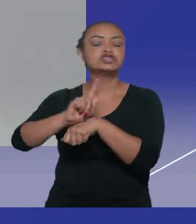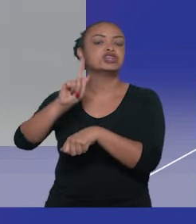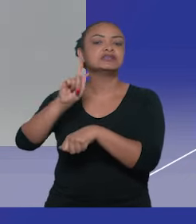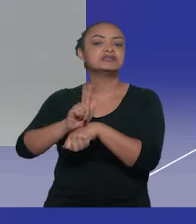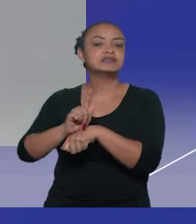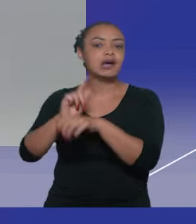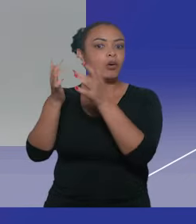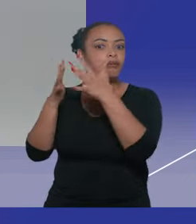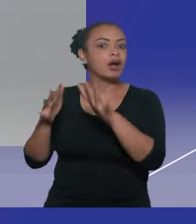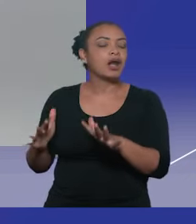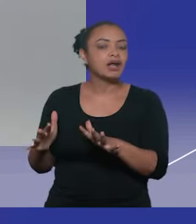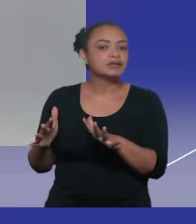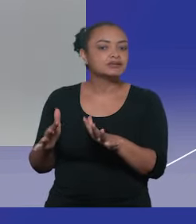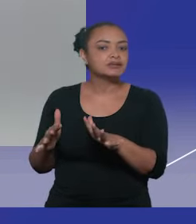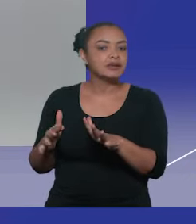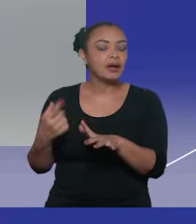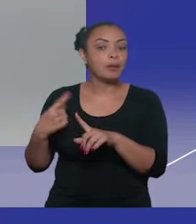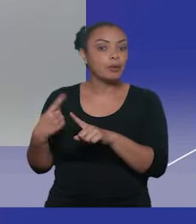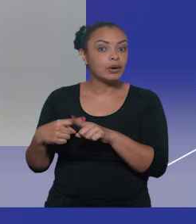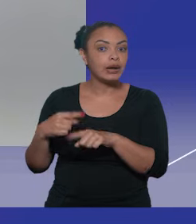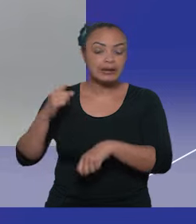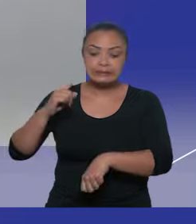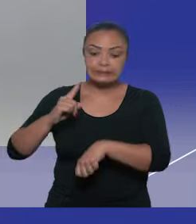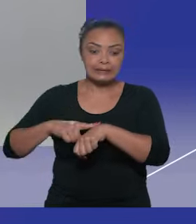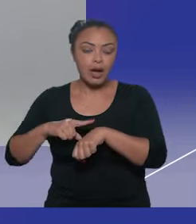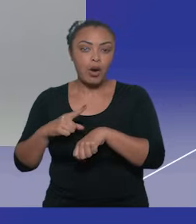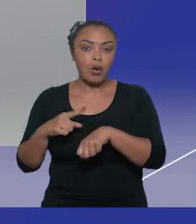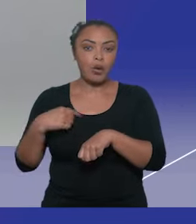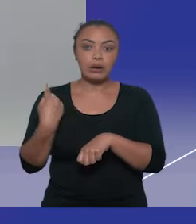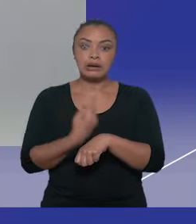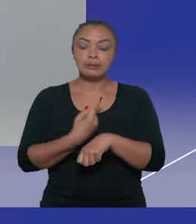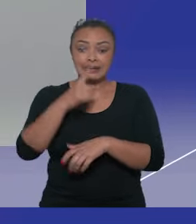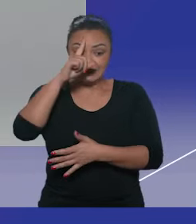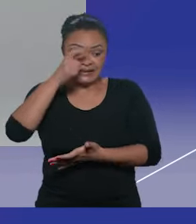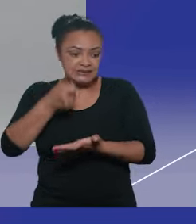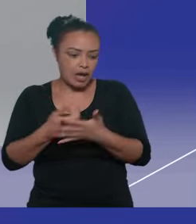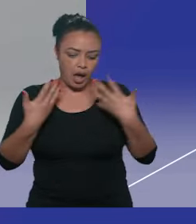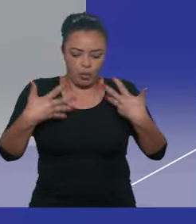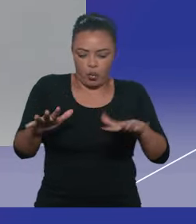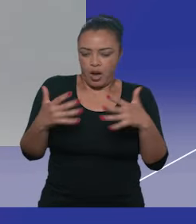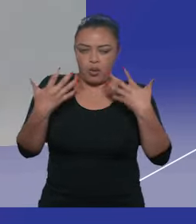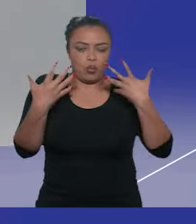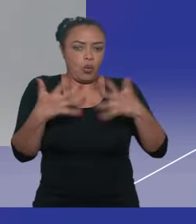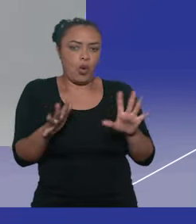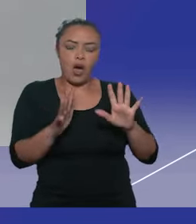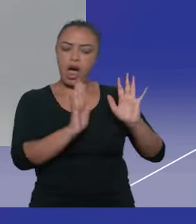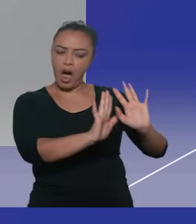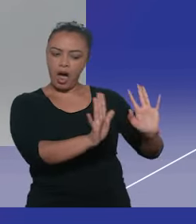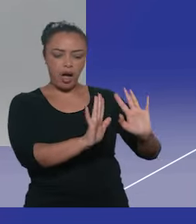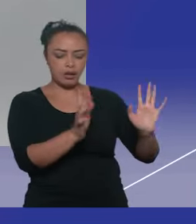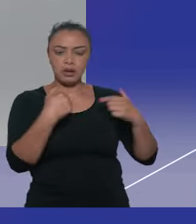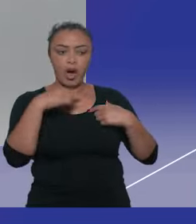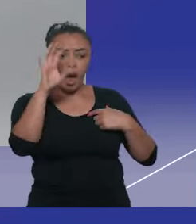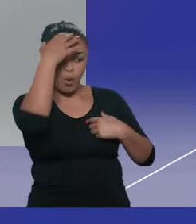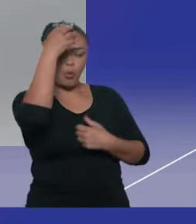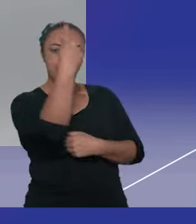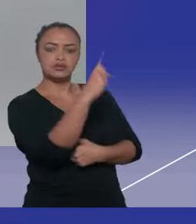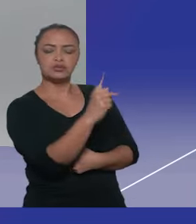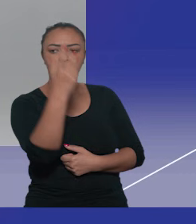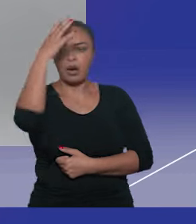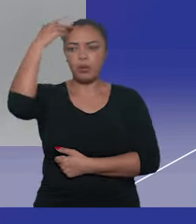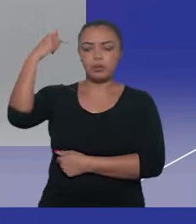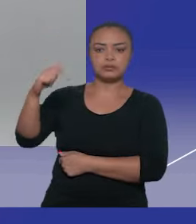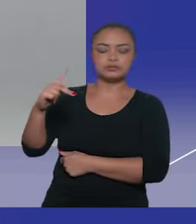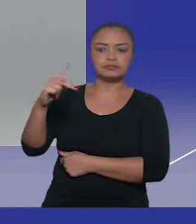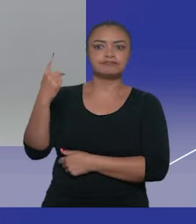crise, porque ali a gente vê que na hora que aperta, ninguém quis tomar decisão, todo mundo fica empurrando a culpa para o outro, acho